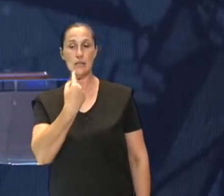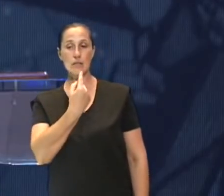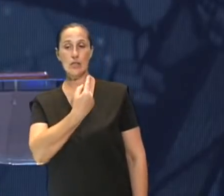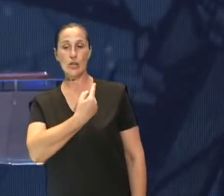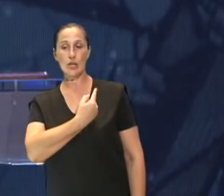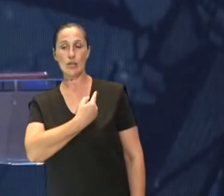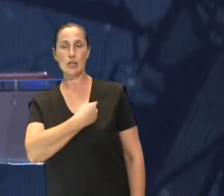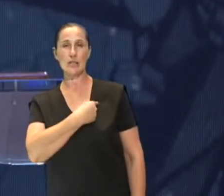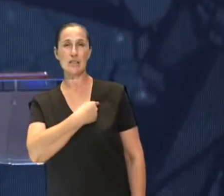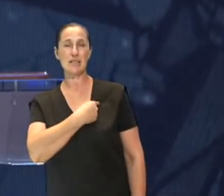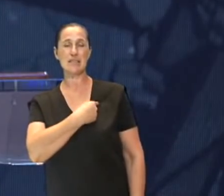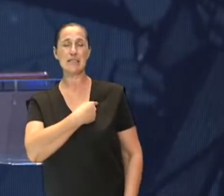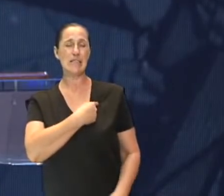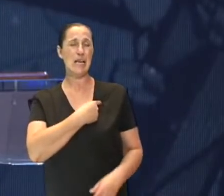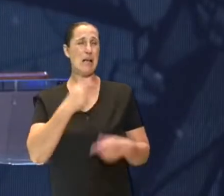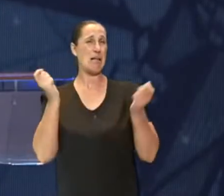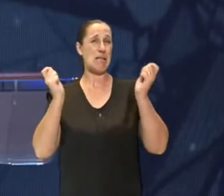nossa